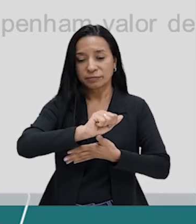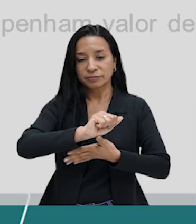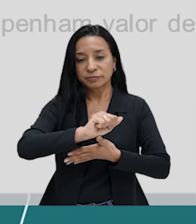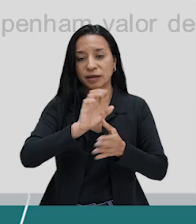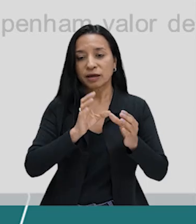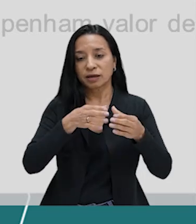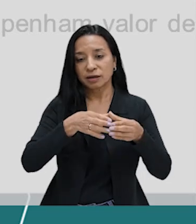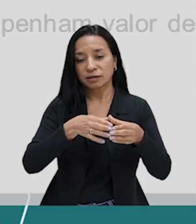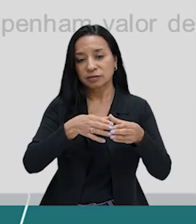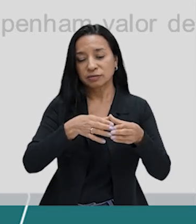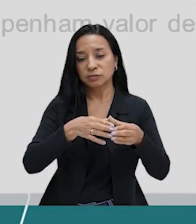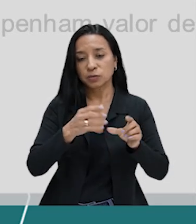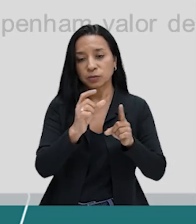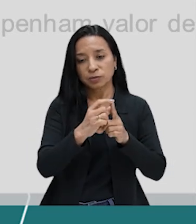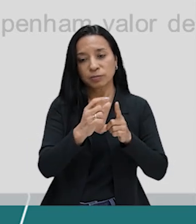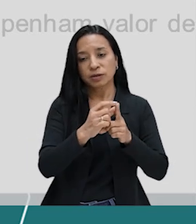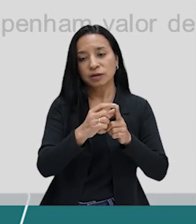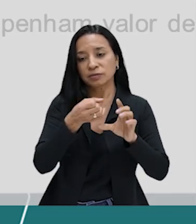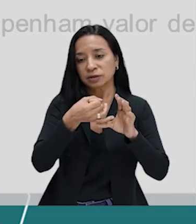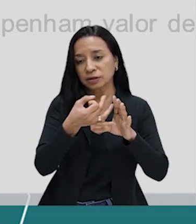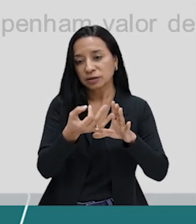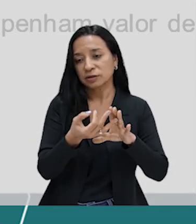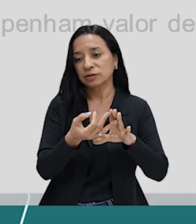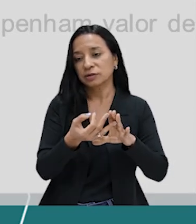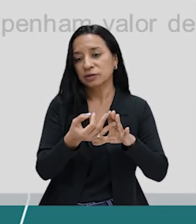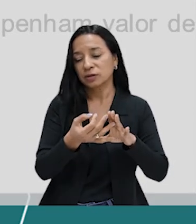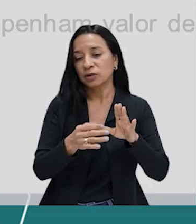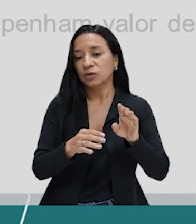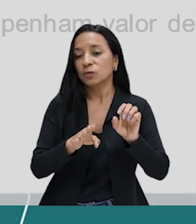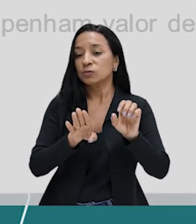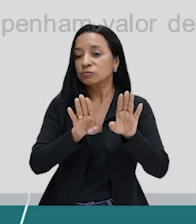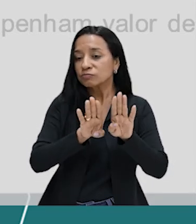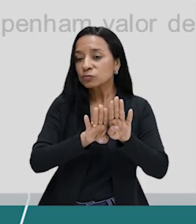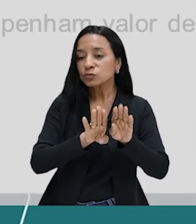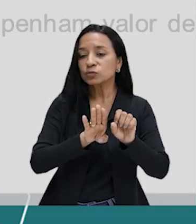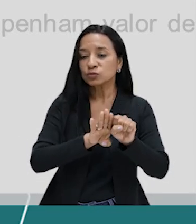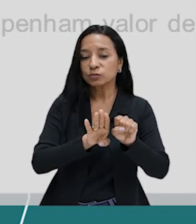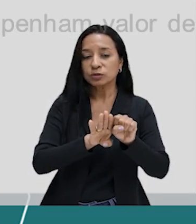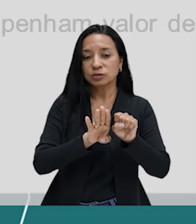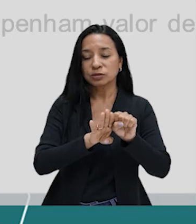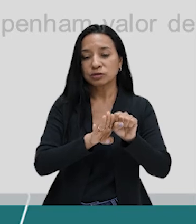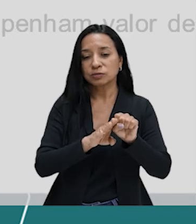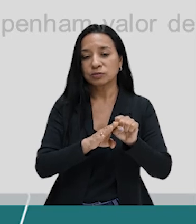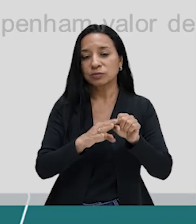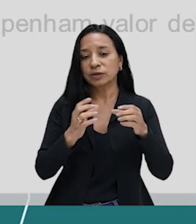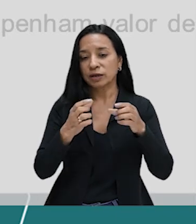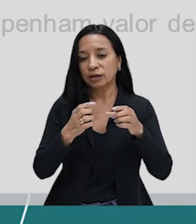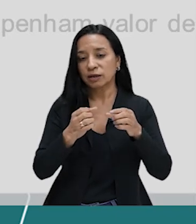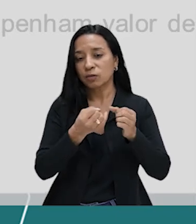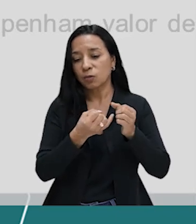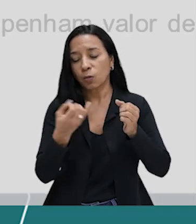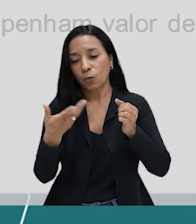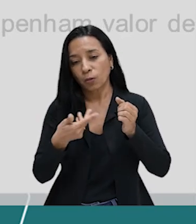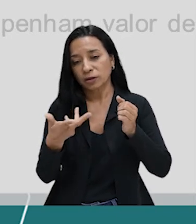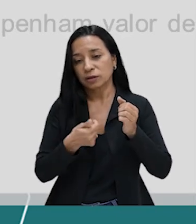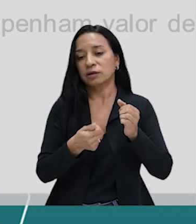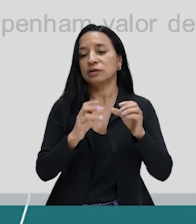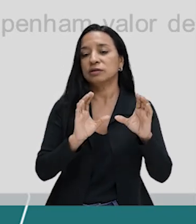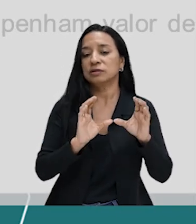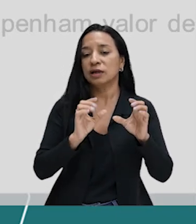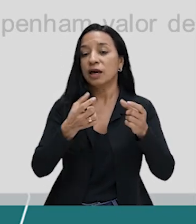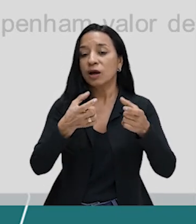delimitar o substantivo, atribuindo-lhe qualidades, estado, aparência, característica. O tempo todo